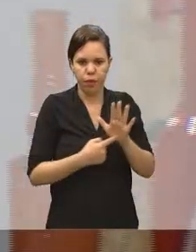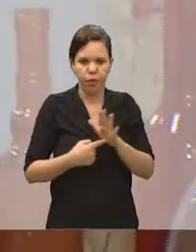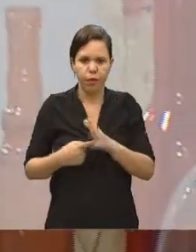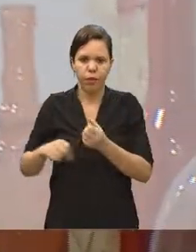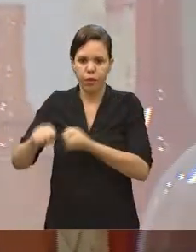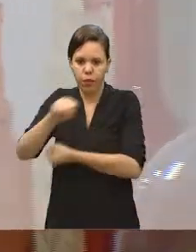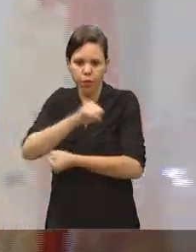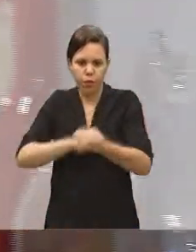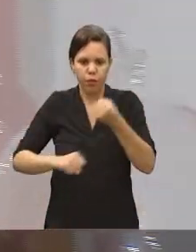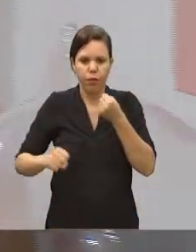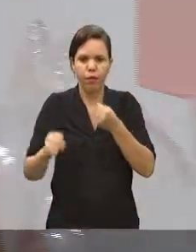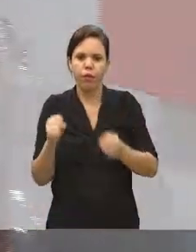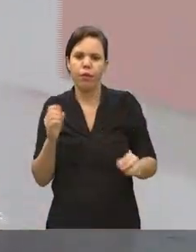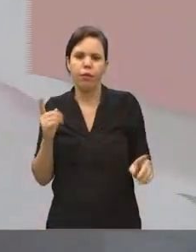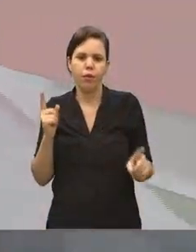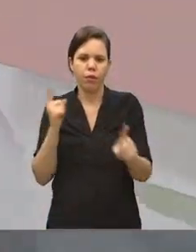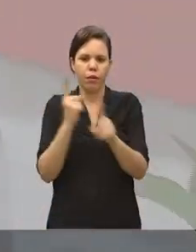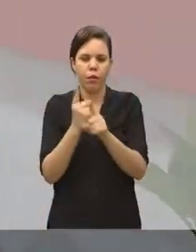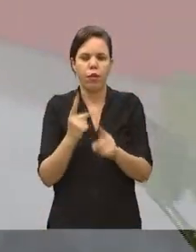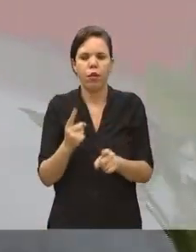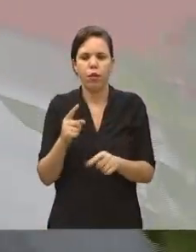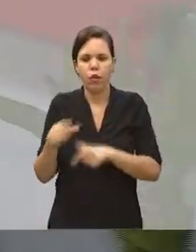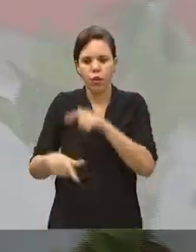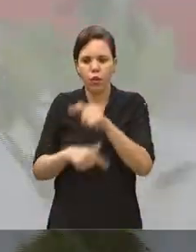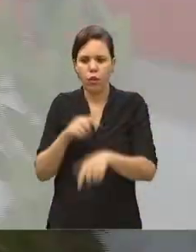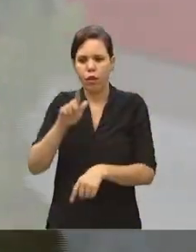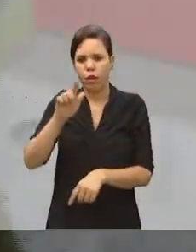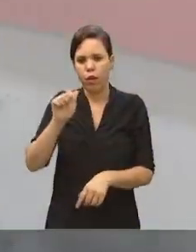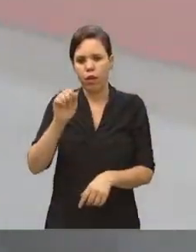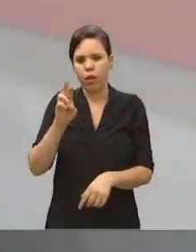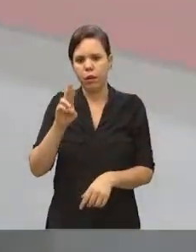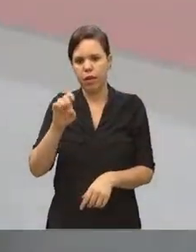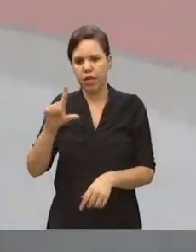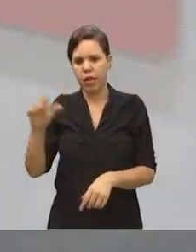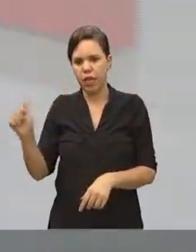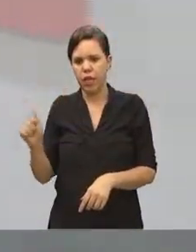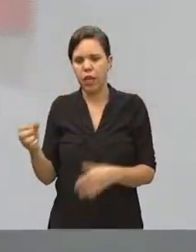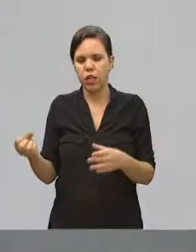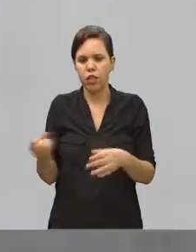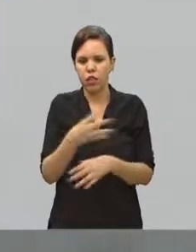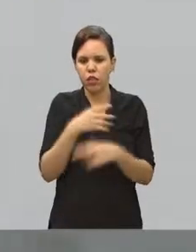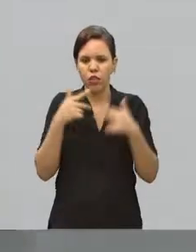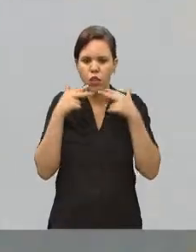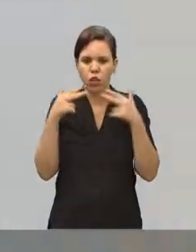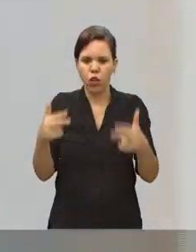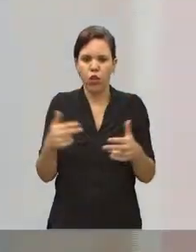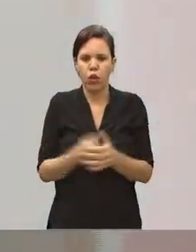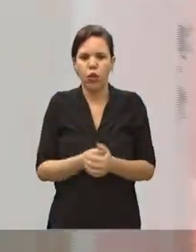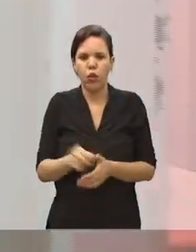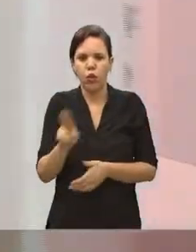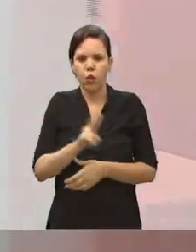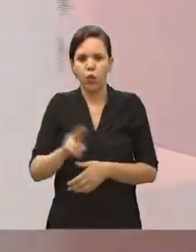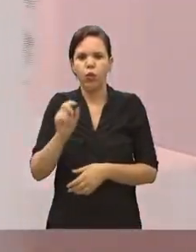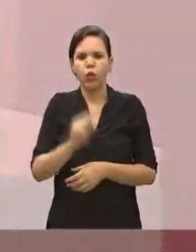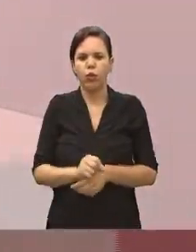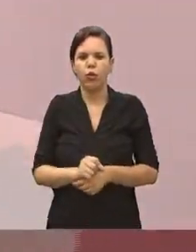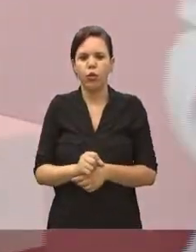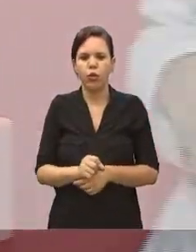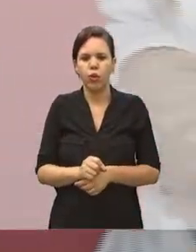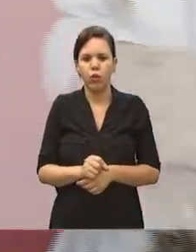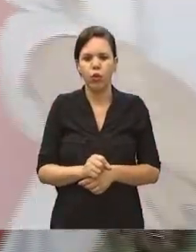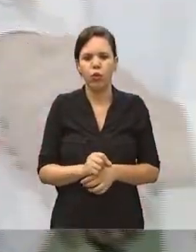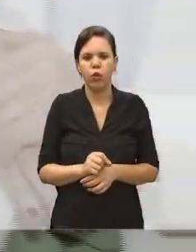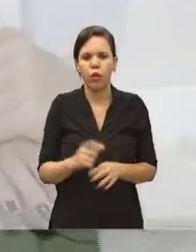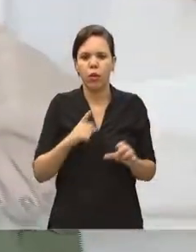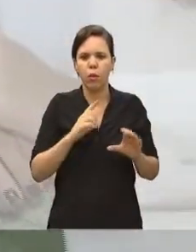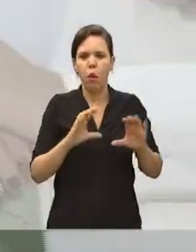gente encontra o trabalho da Gabriela, que vem com uma inovação: utilizar a carcaça de monitores de tubo